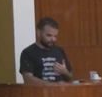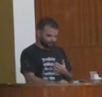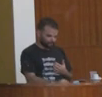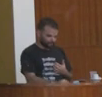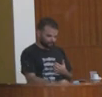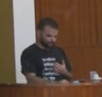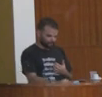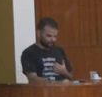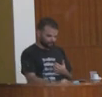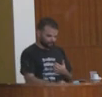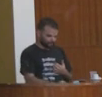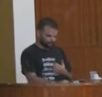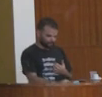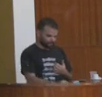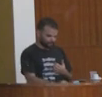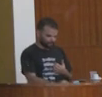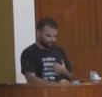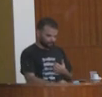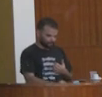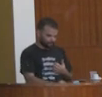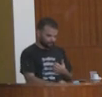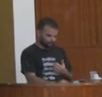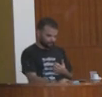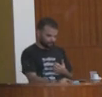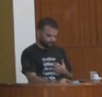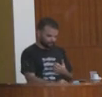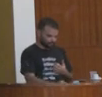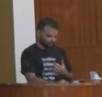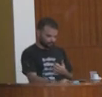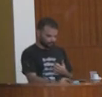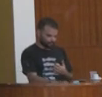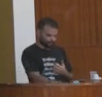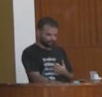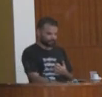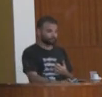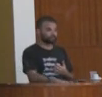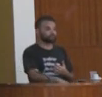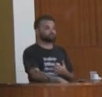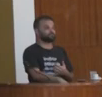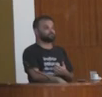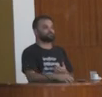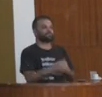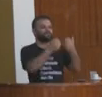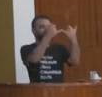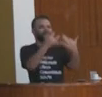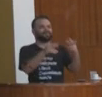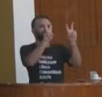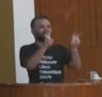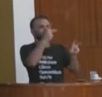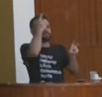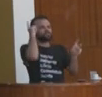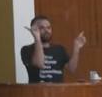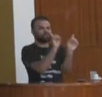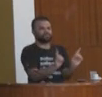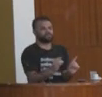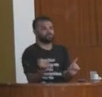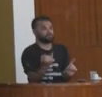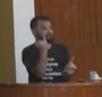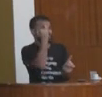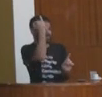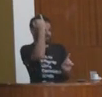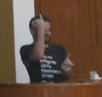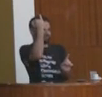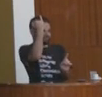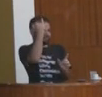iniciativa do deputado Munir Neto. Falar sobre pessoa com deficiência é muito importante, então, quero agradecer